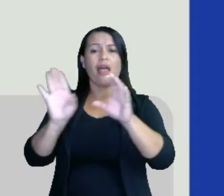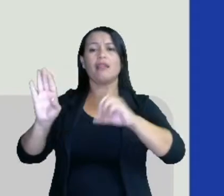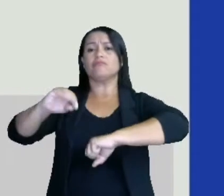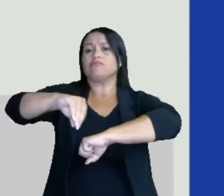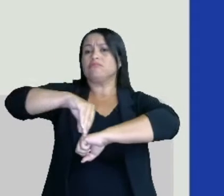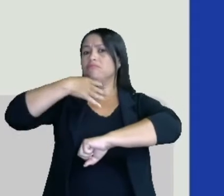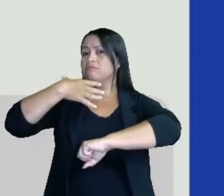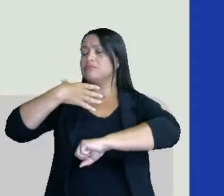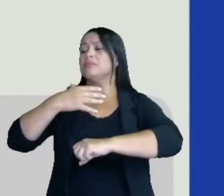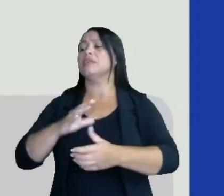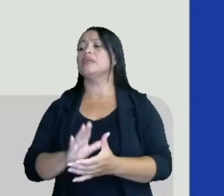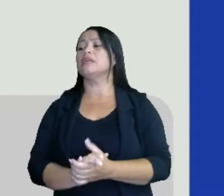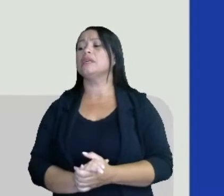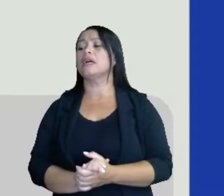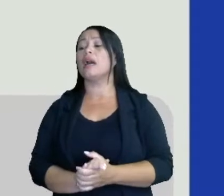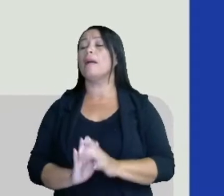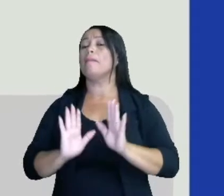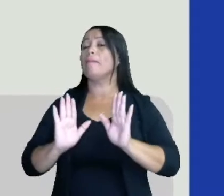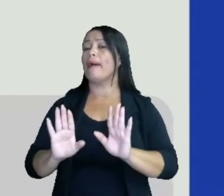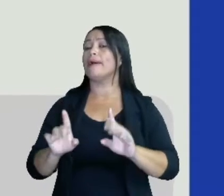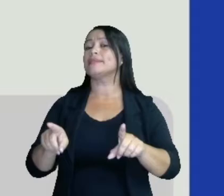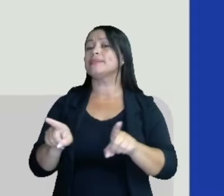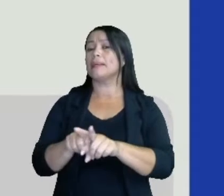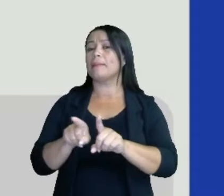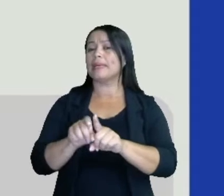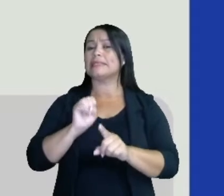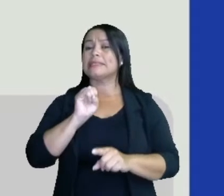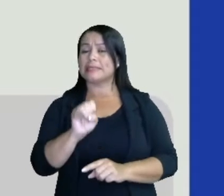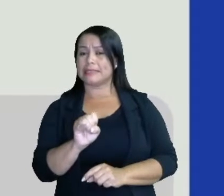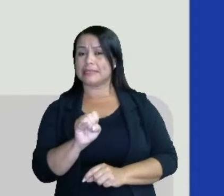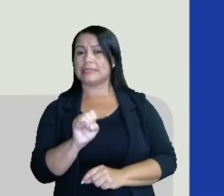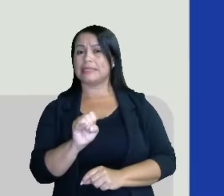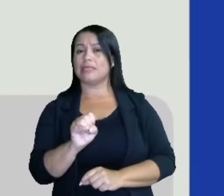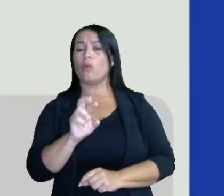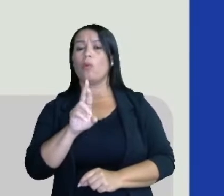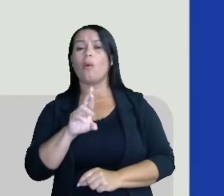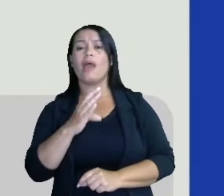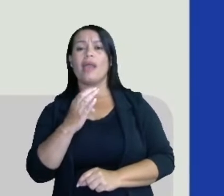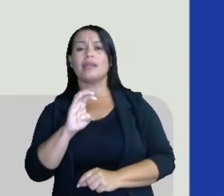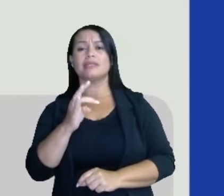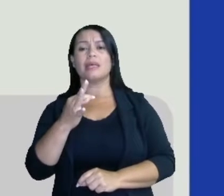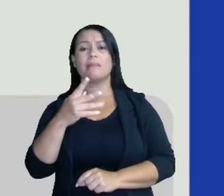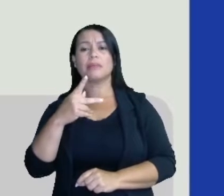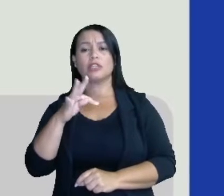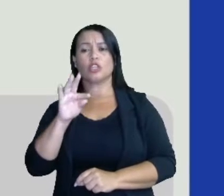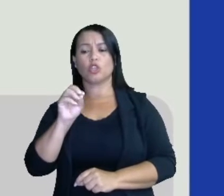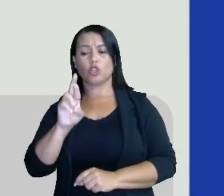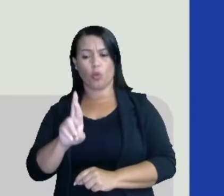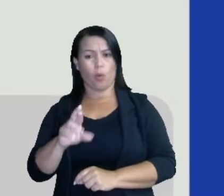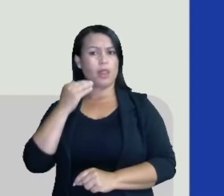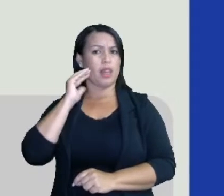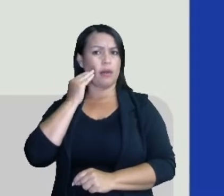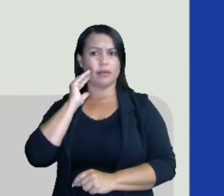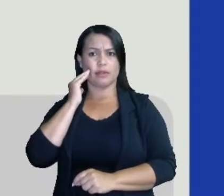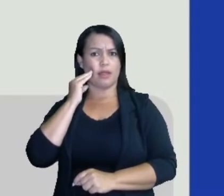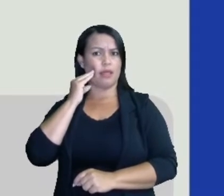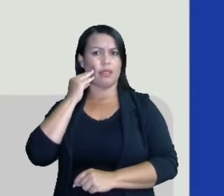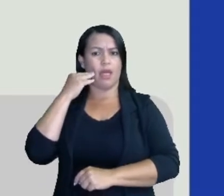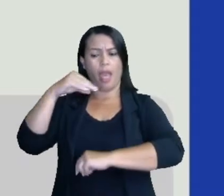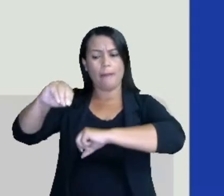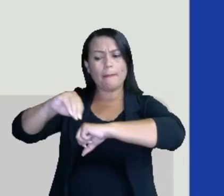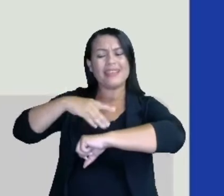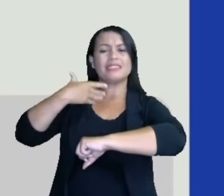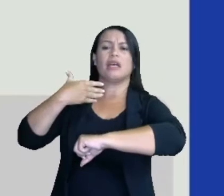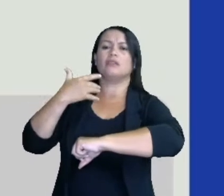quis passar. Mas, se esse receptor aí, se ele não compreende essa mensagem, não houve